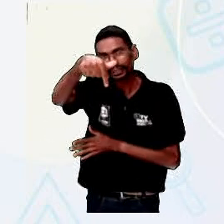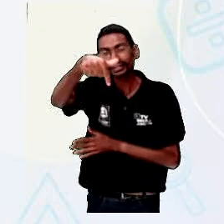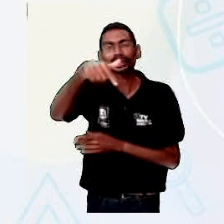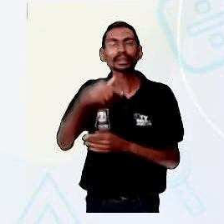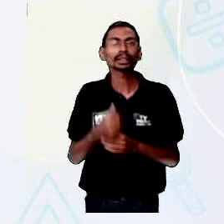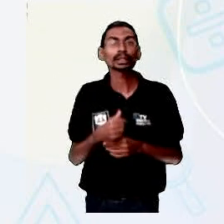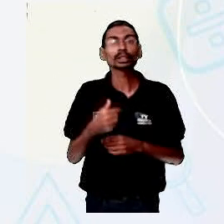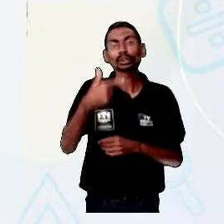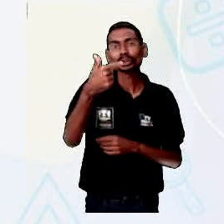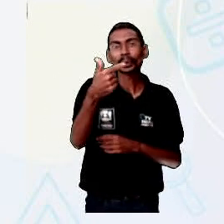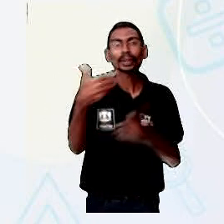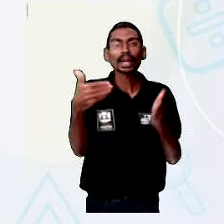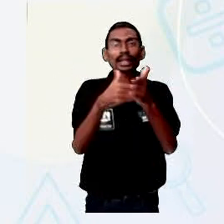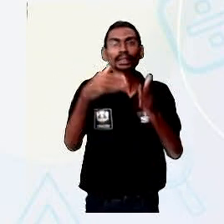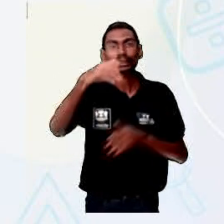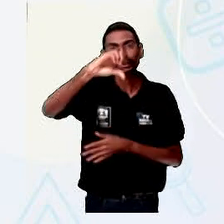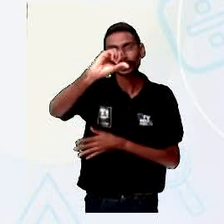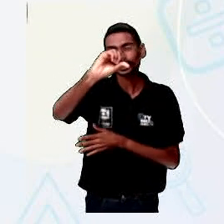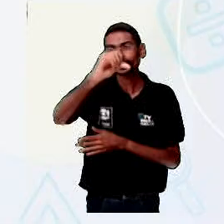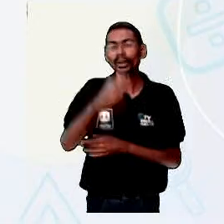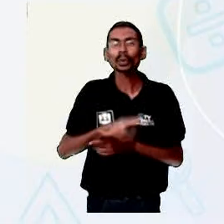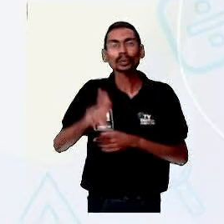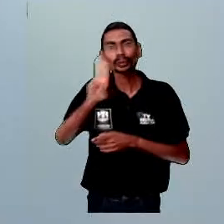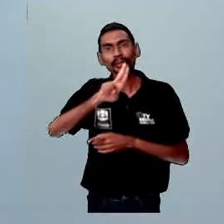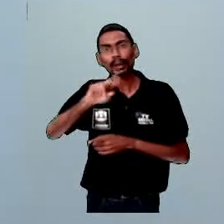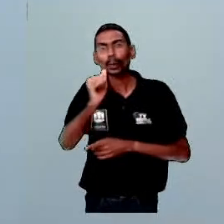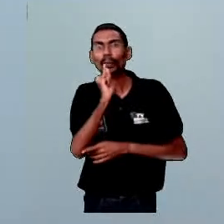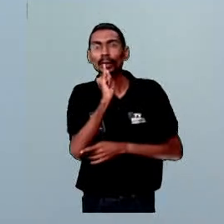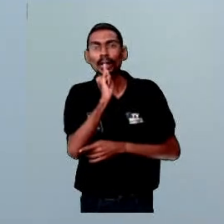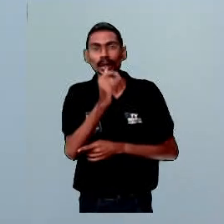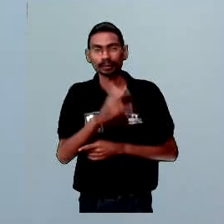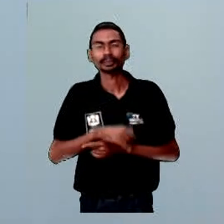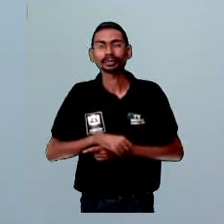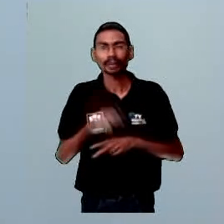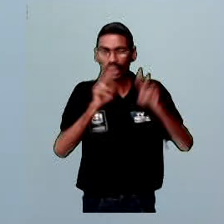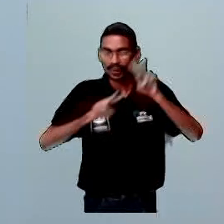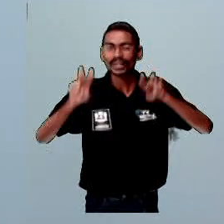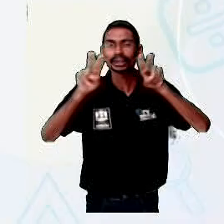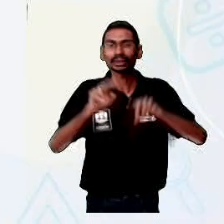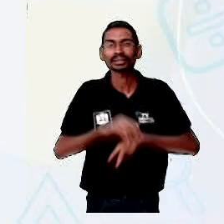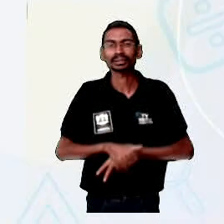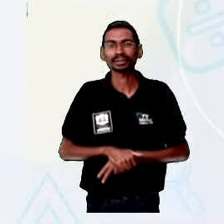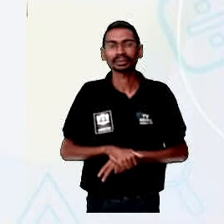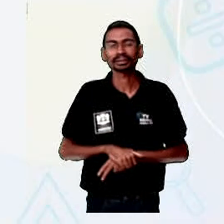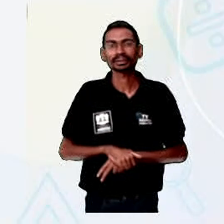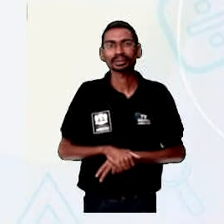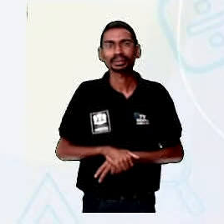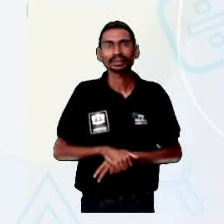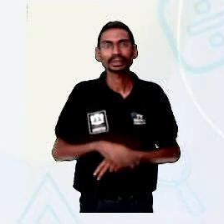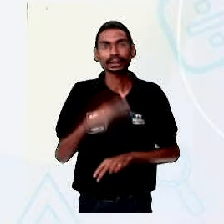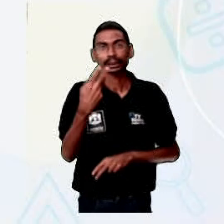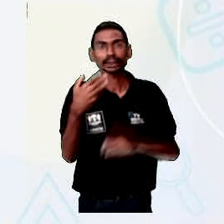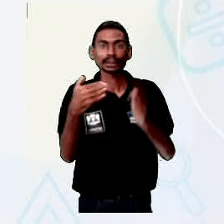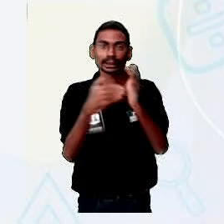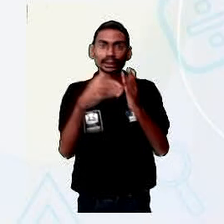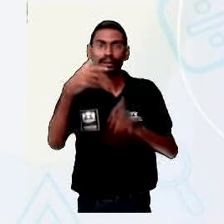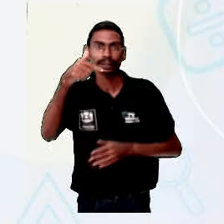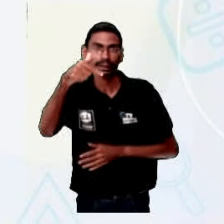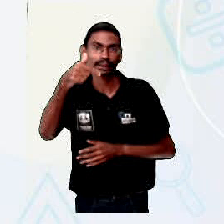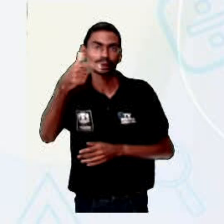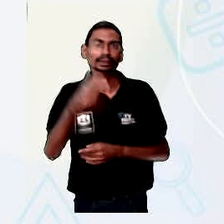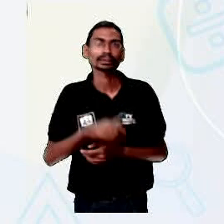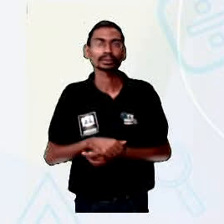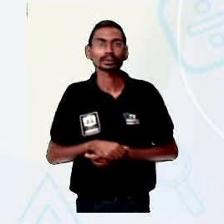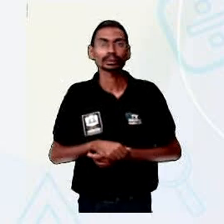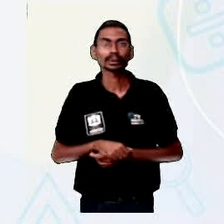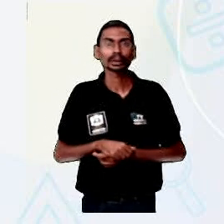de 2 até 9. Vou usar o primeiro exemplo. Vê. De 3 até 7, o mecanismo